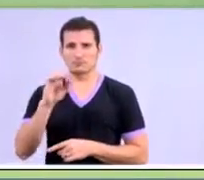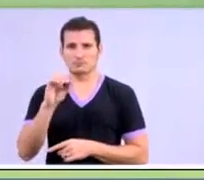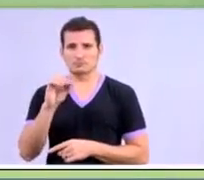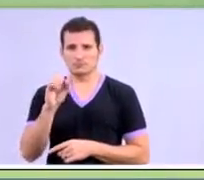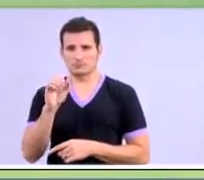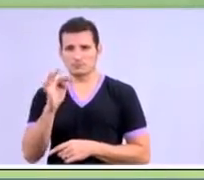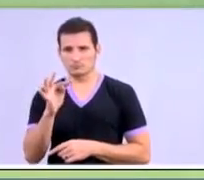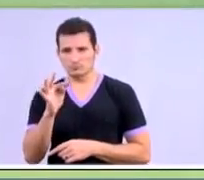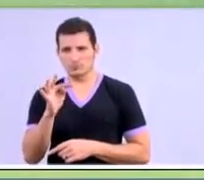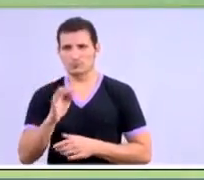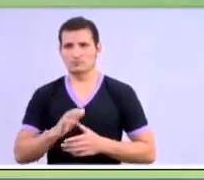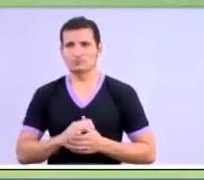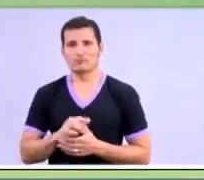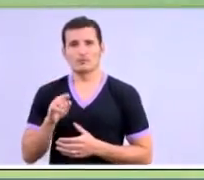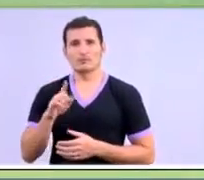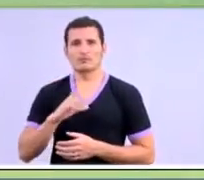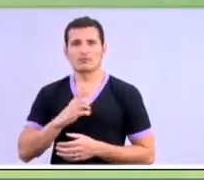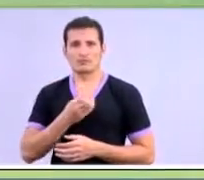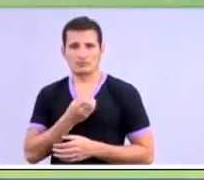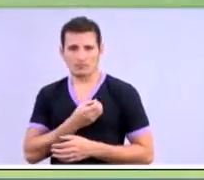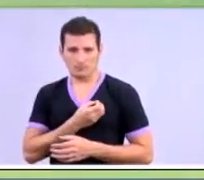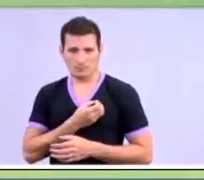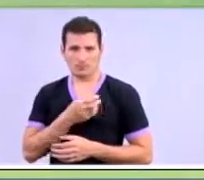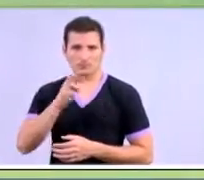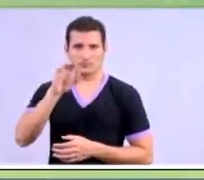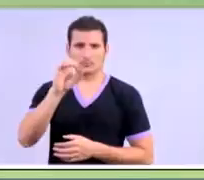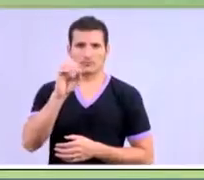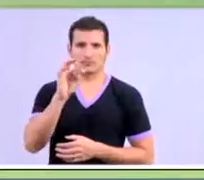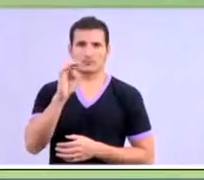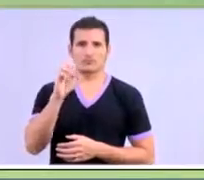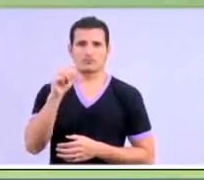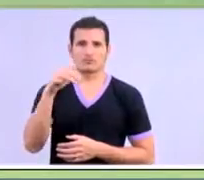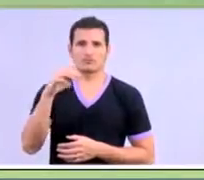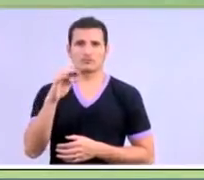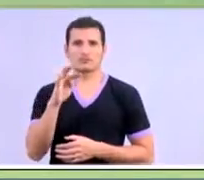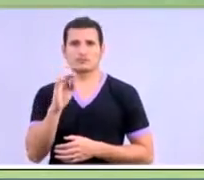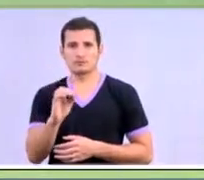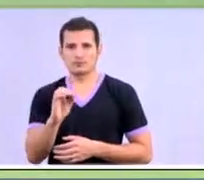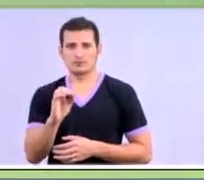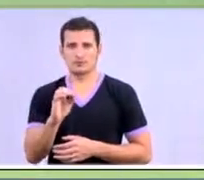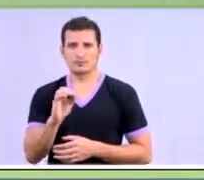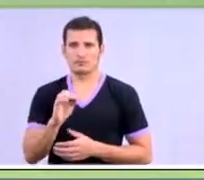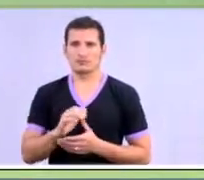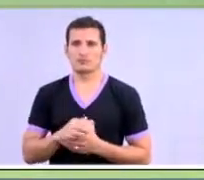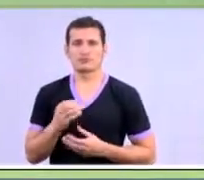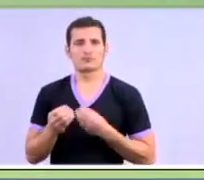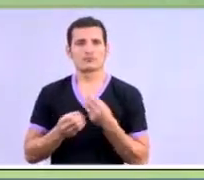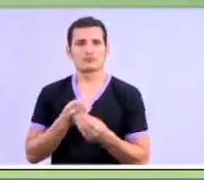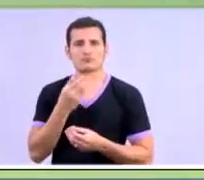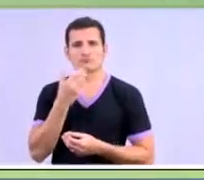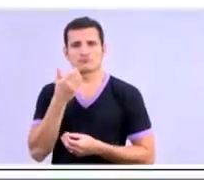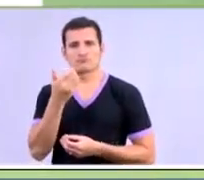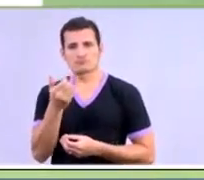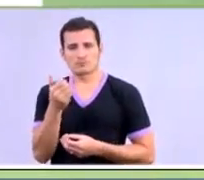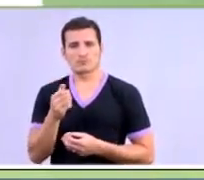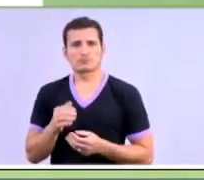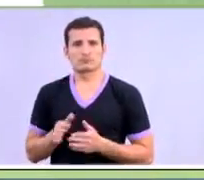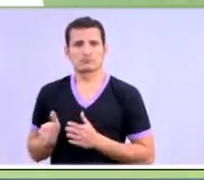Ele possui protocolos de roteamento, certo? Para definir como melhor realizará a